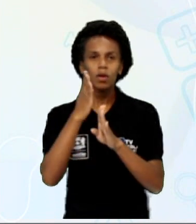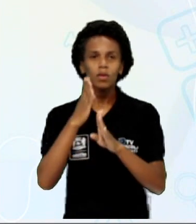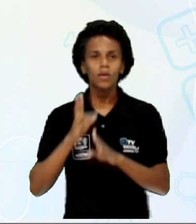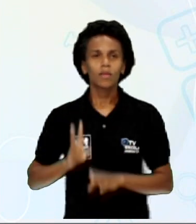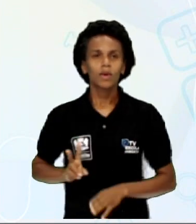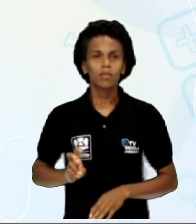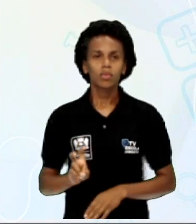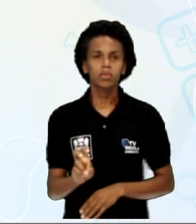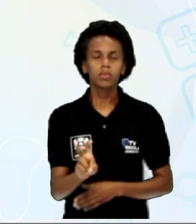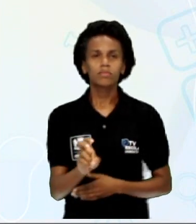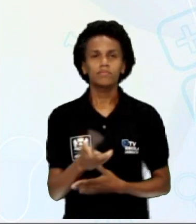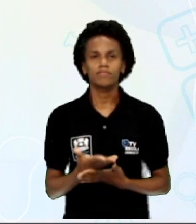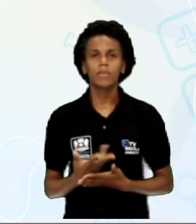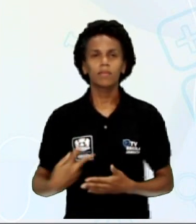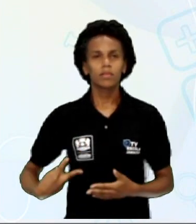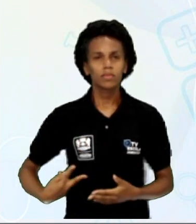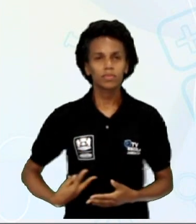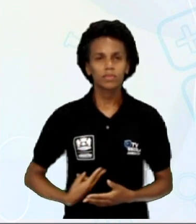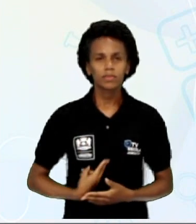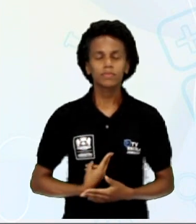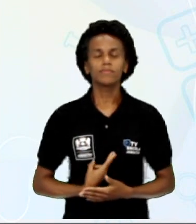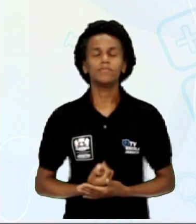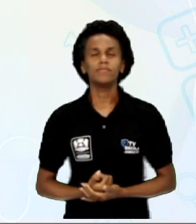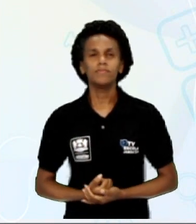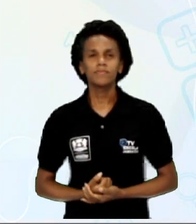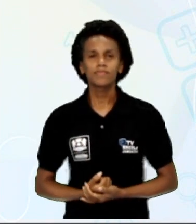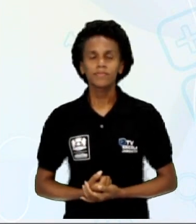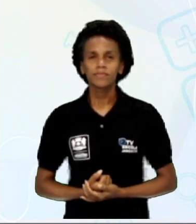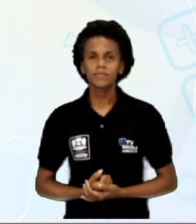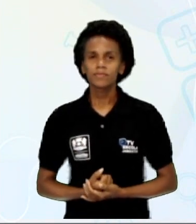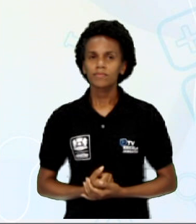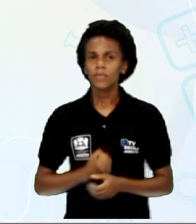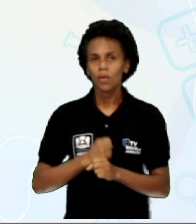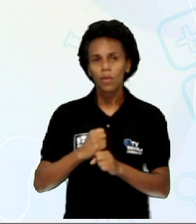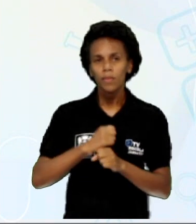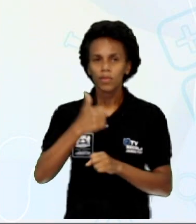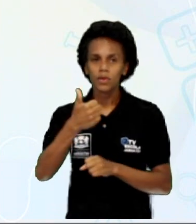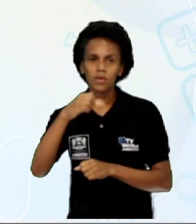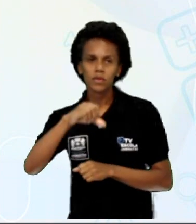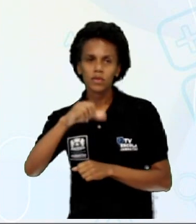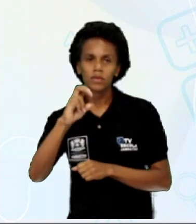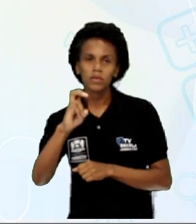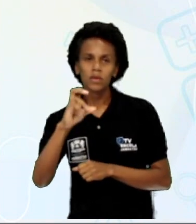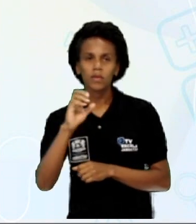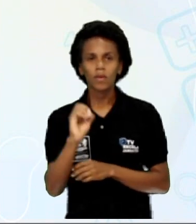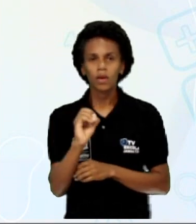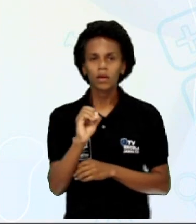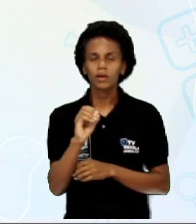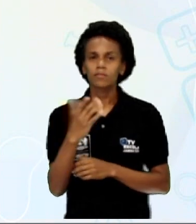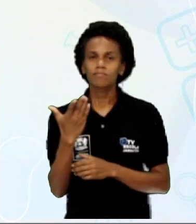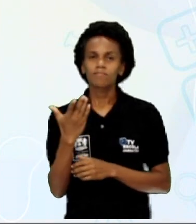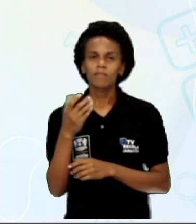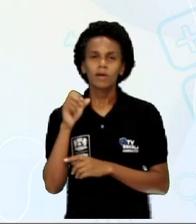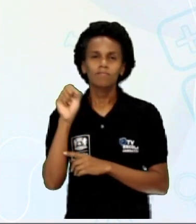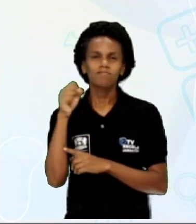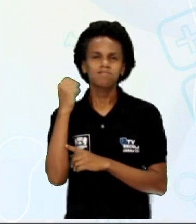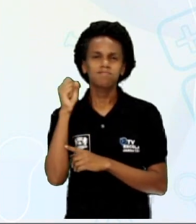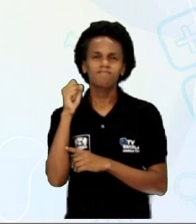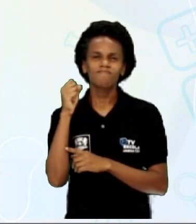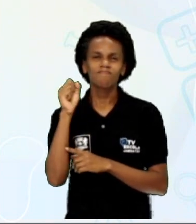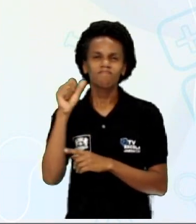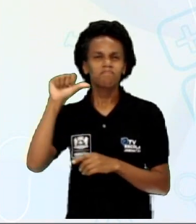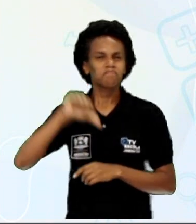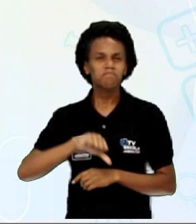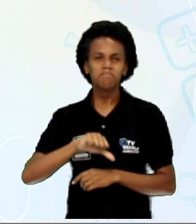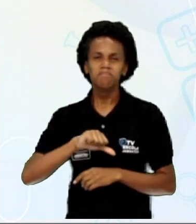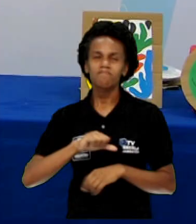intestino. No ano de 1950, o estado de saúde de Henri Matisse piora muito e ele passa a sofrer